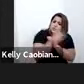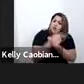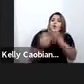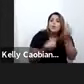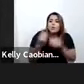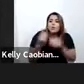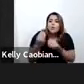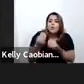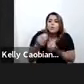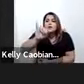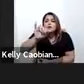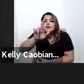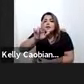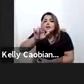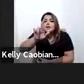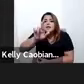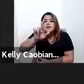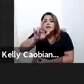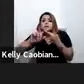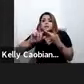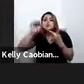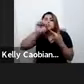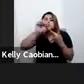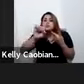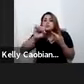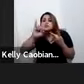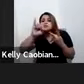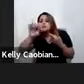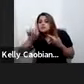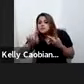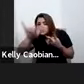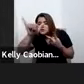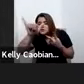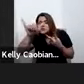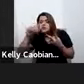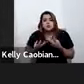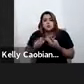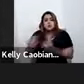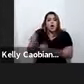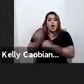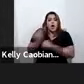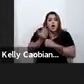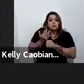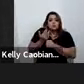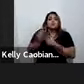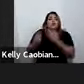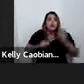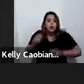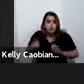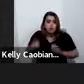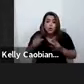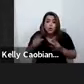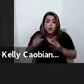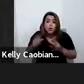o CID e seus números que nos orientam, todos os companheiros,